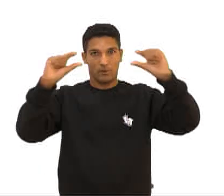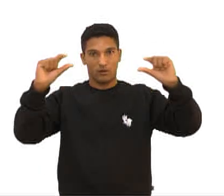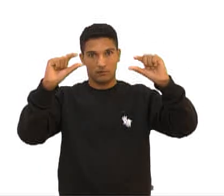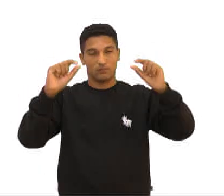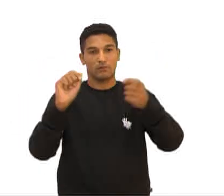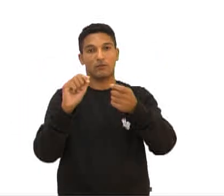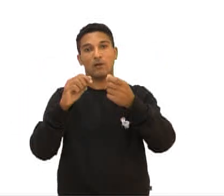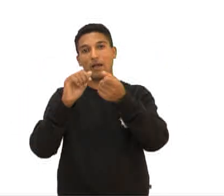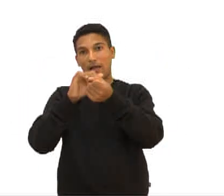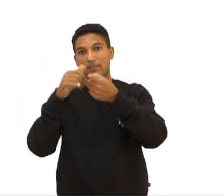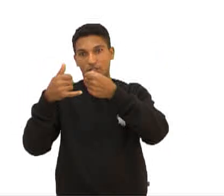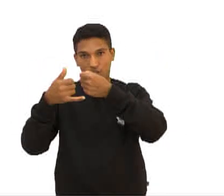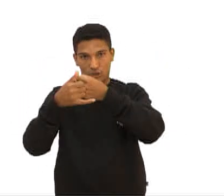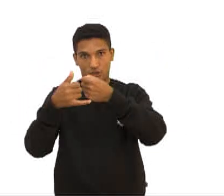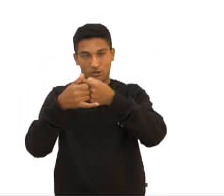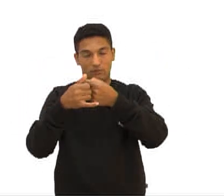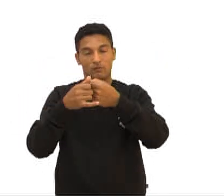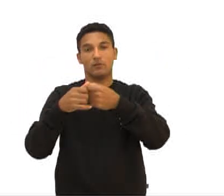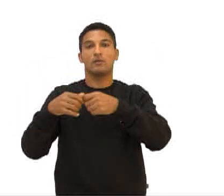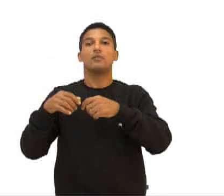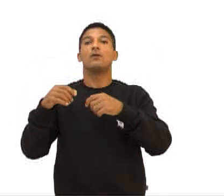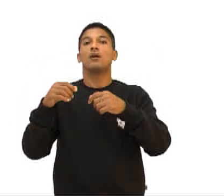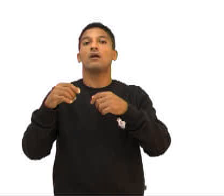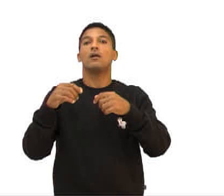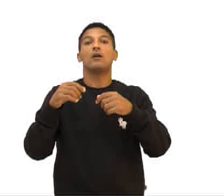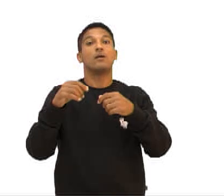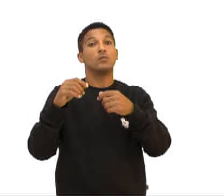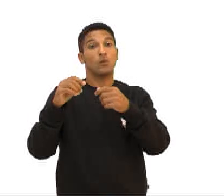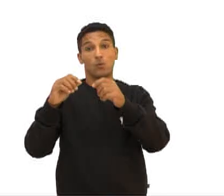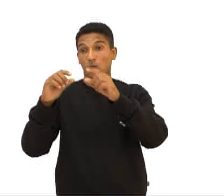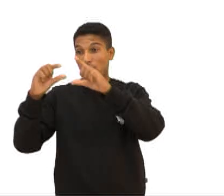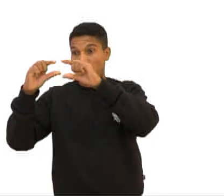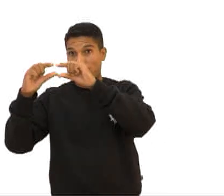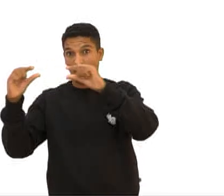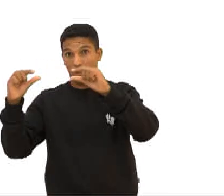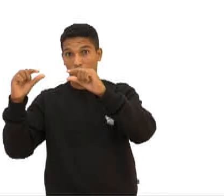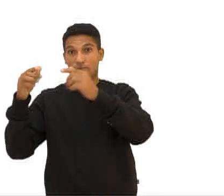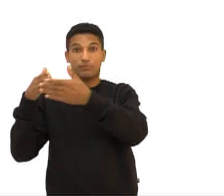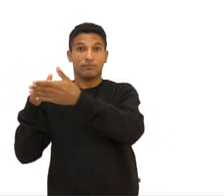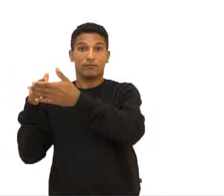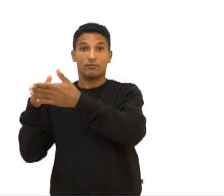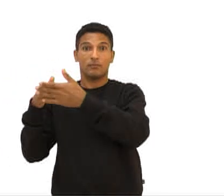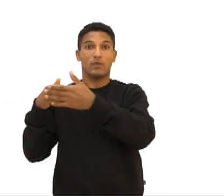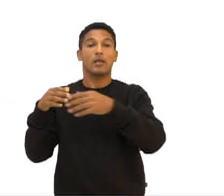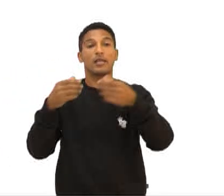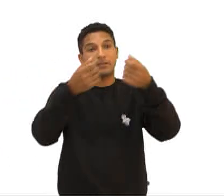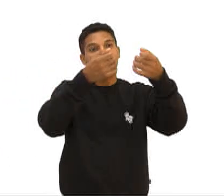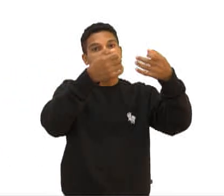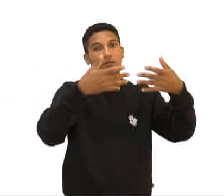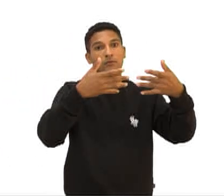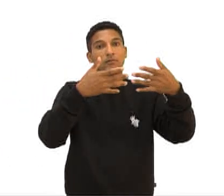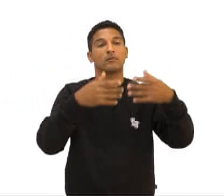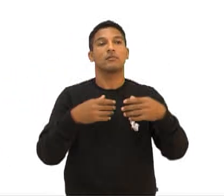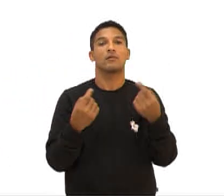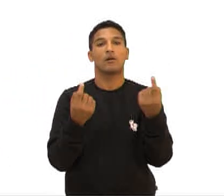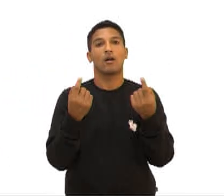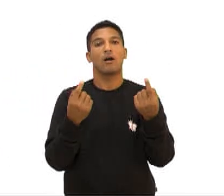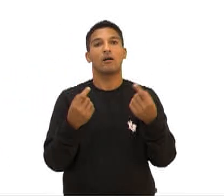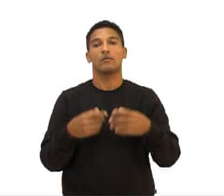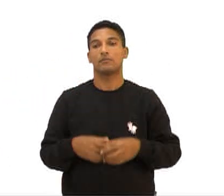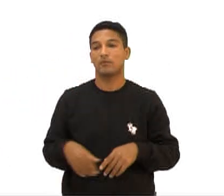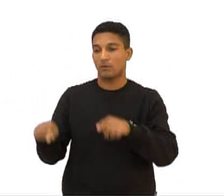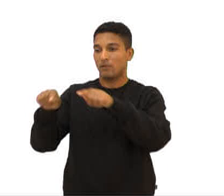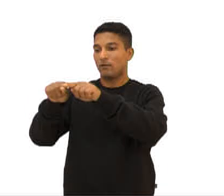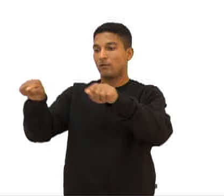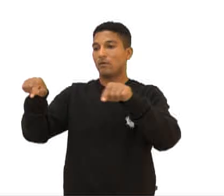adjetivas explicativas. A. Lá no quintal está um galho que canta alto. Um